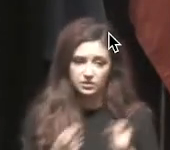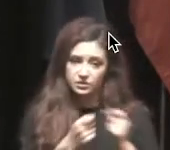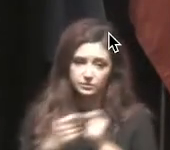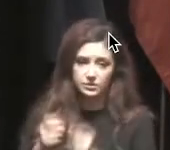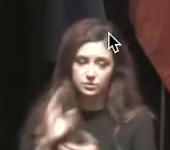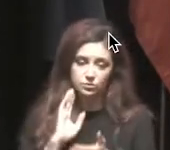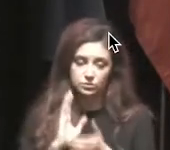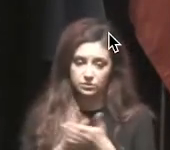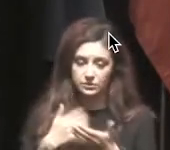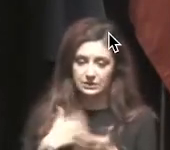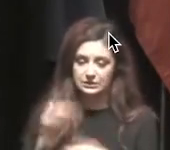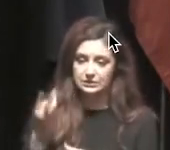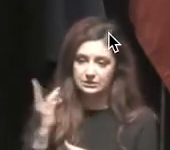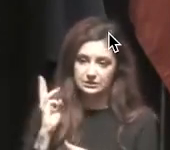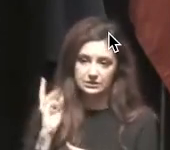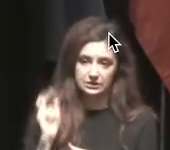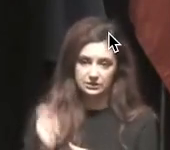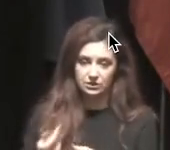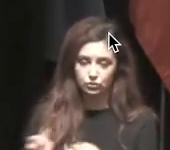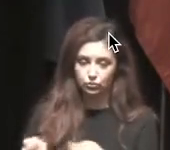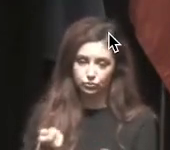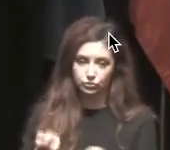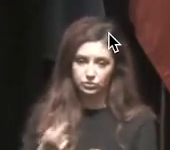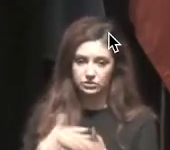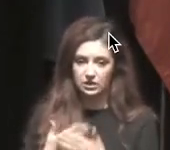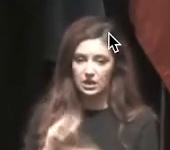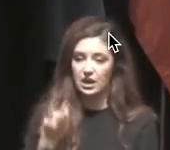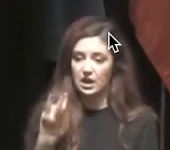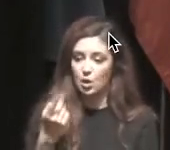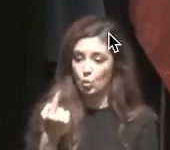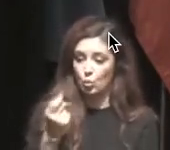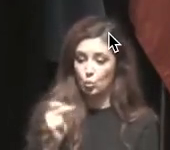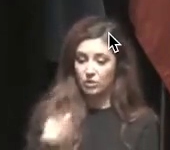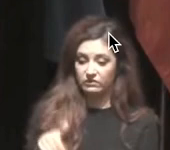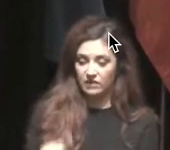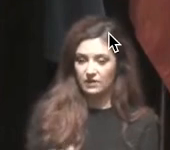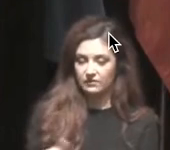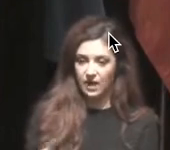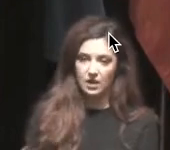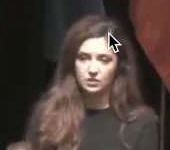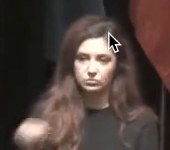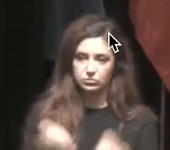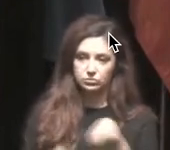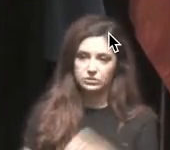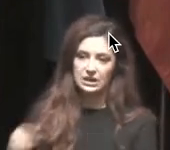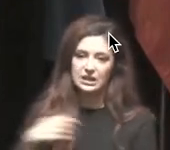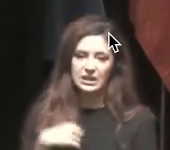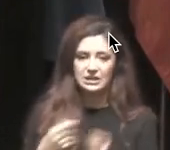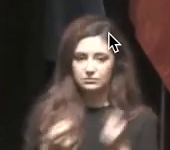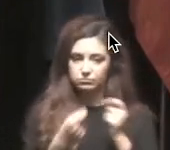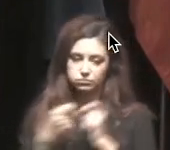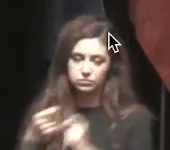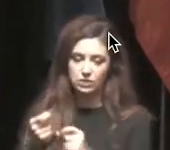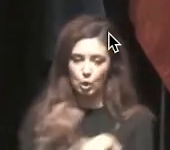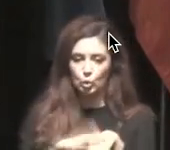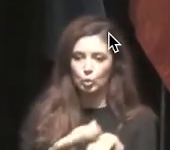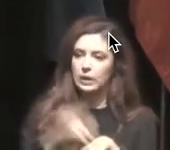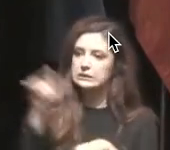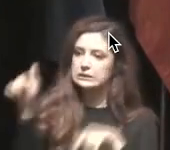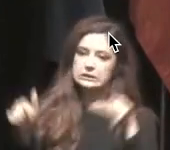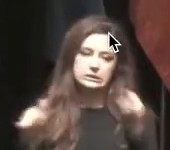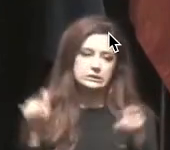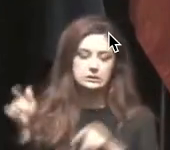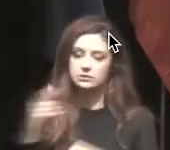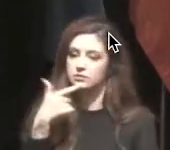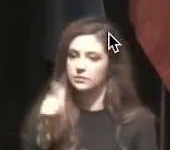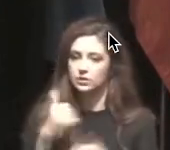depois de 3 anos de governação e a pouco menos de 1 ano das próximas eleições autárquicas. É aquele debate onde podemos aceitar a atribuição de culpas passadas e